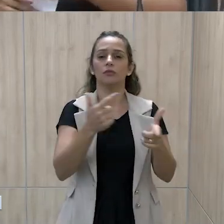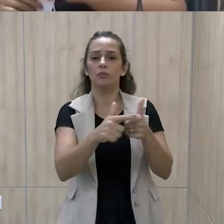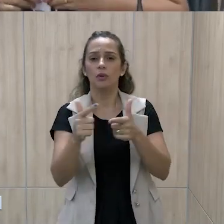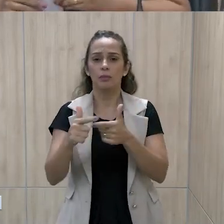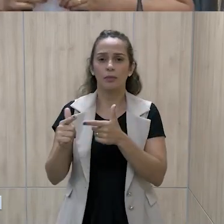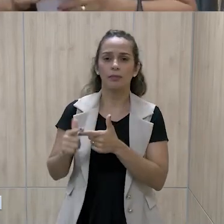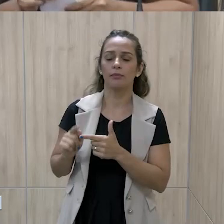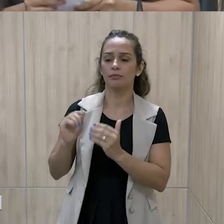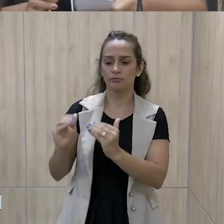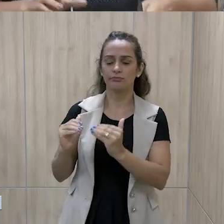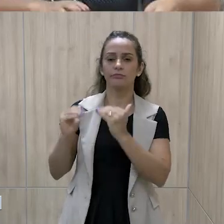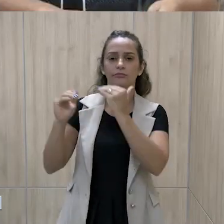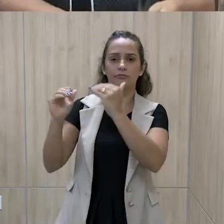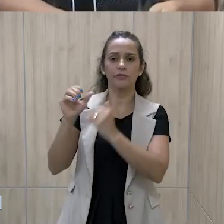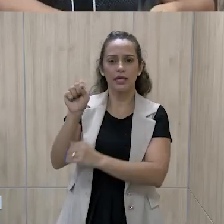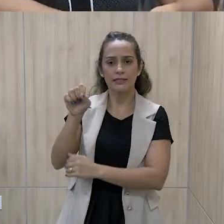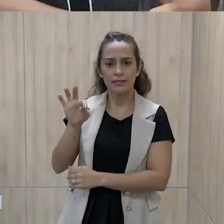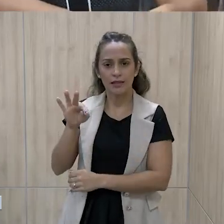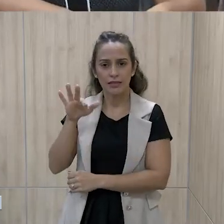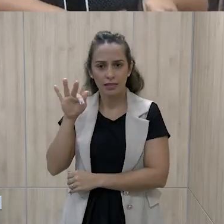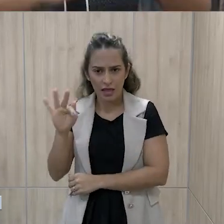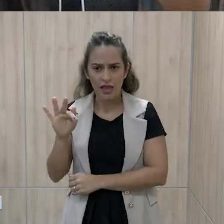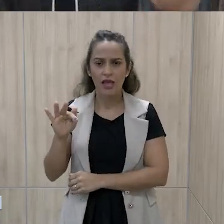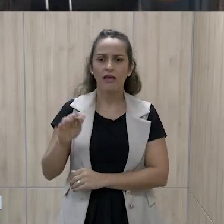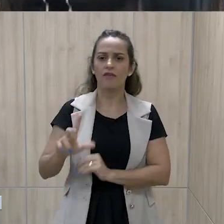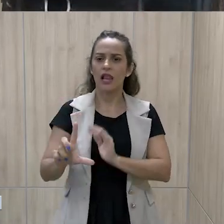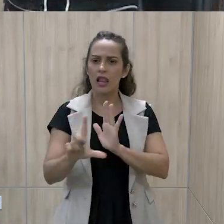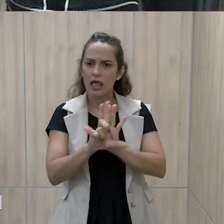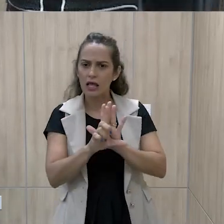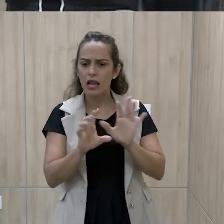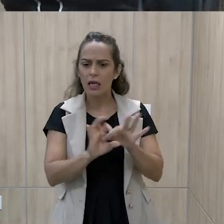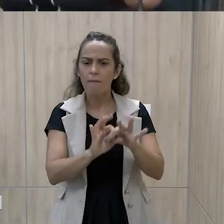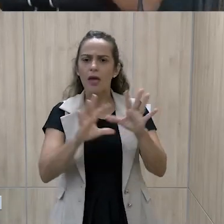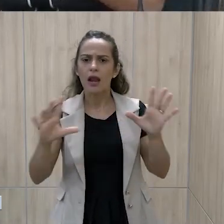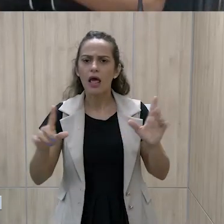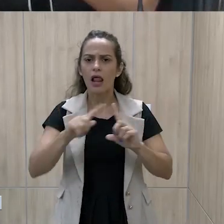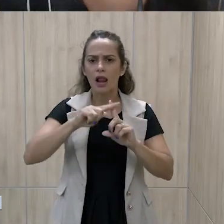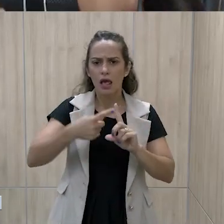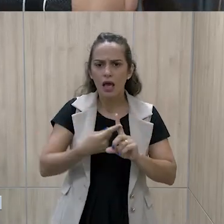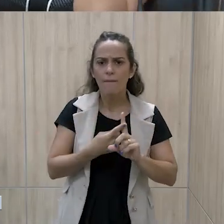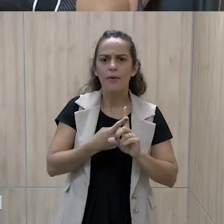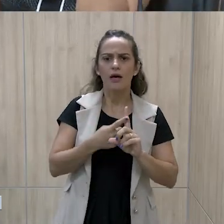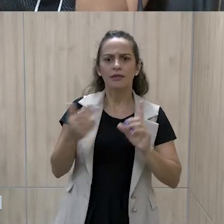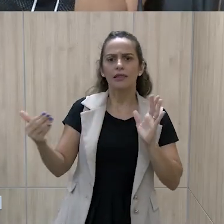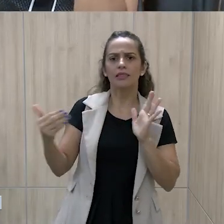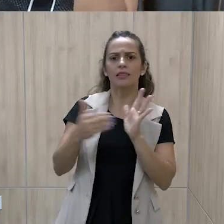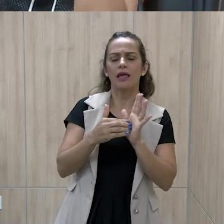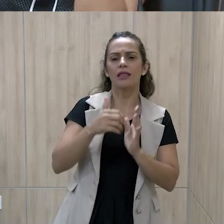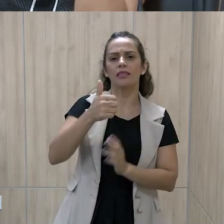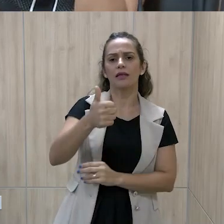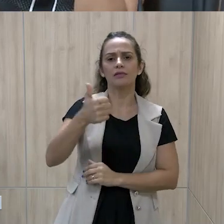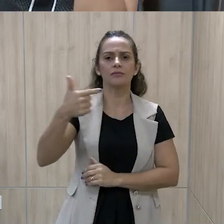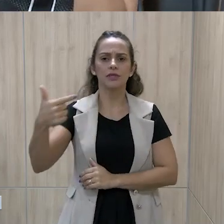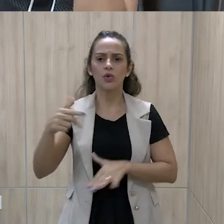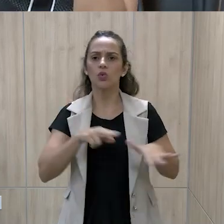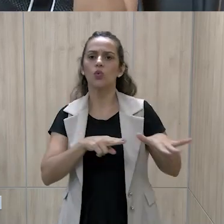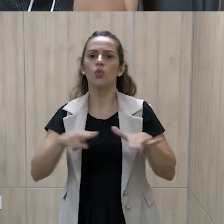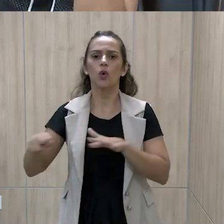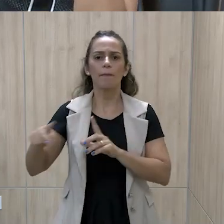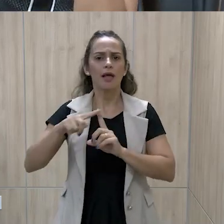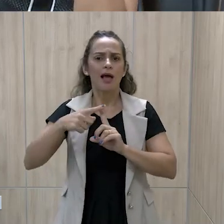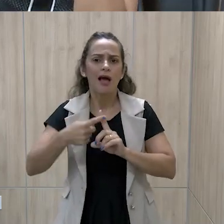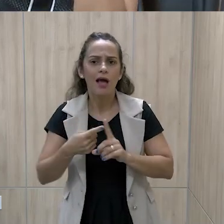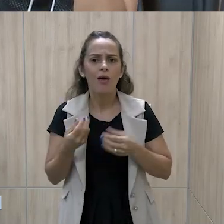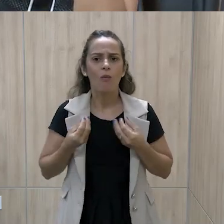as investidas o Supremo Tribunal Federal para tentar legalizar o aborto até décima segunda semana de gestação e